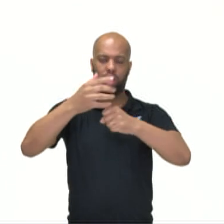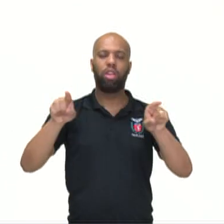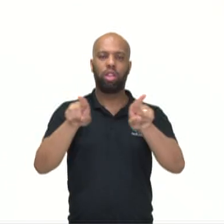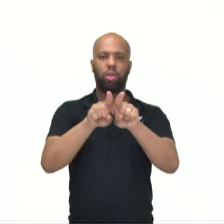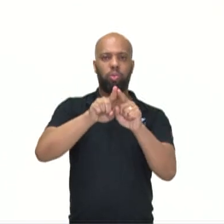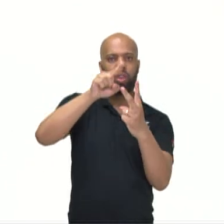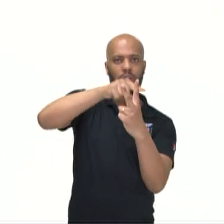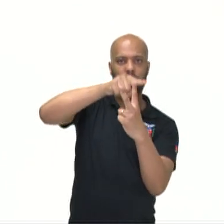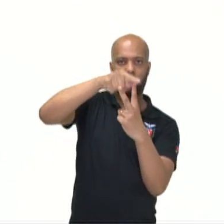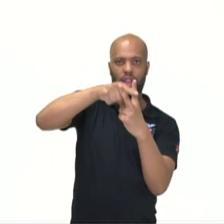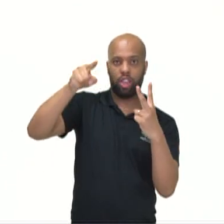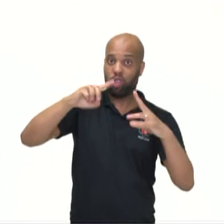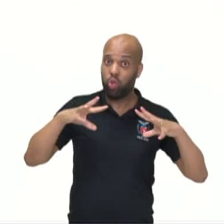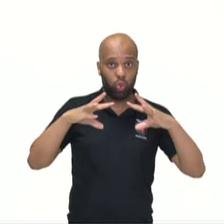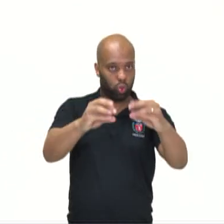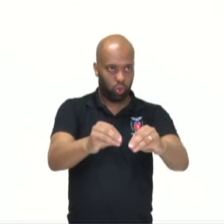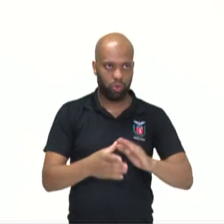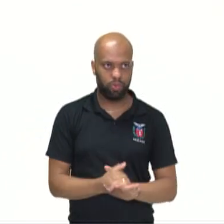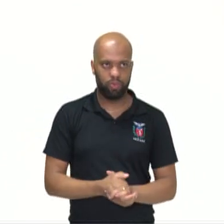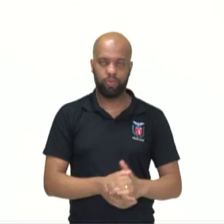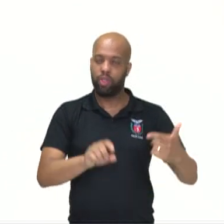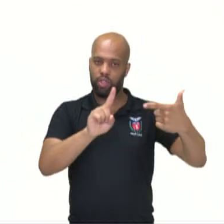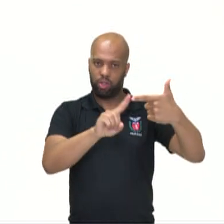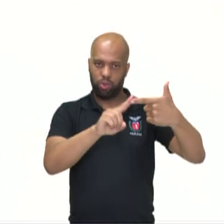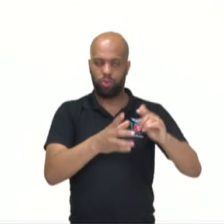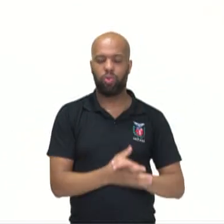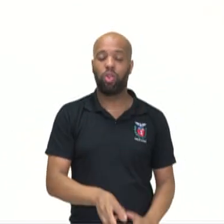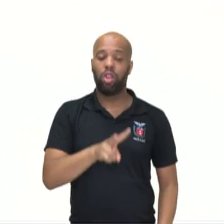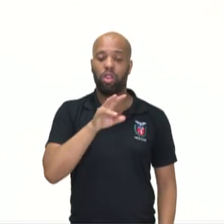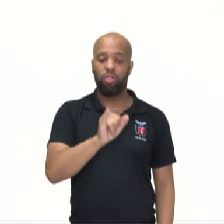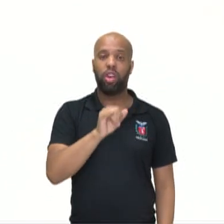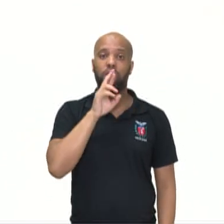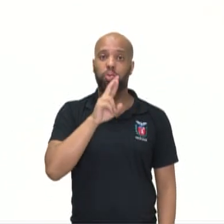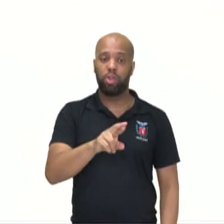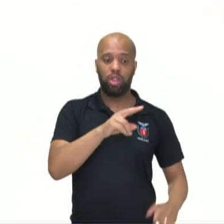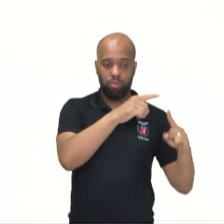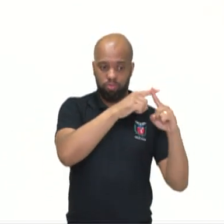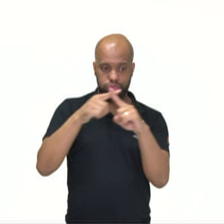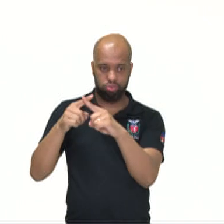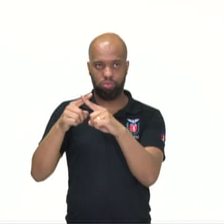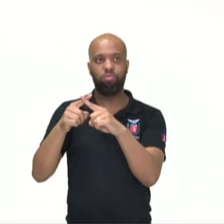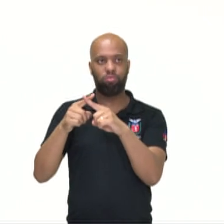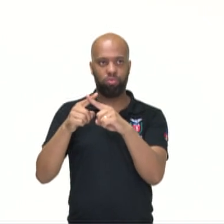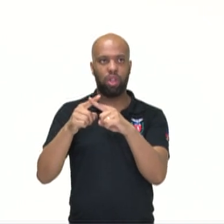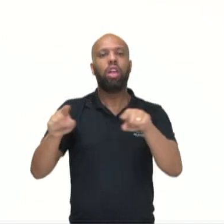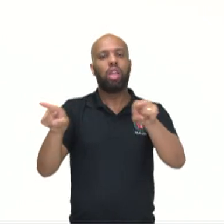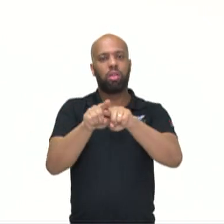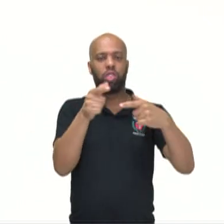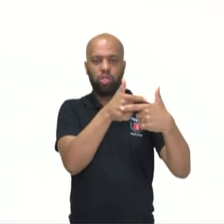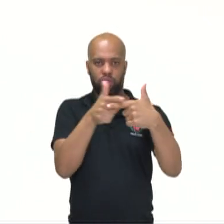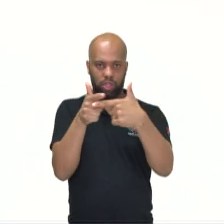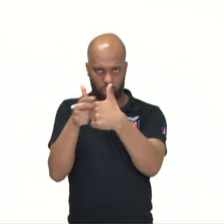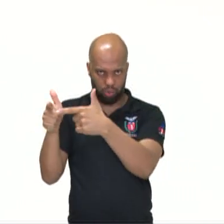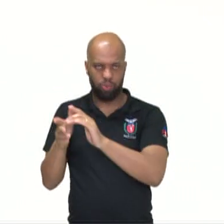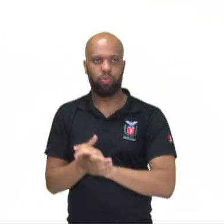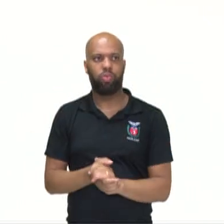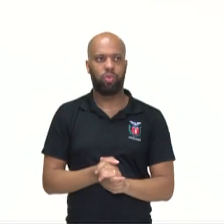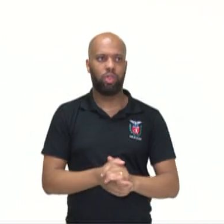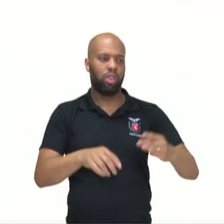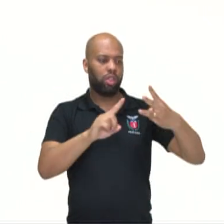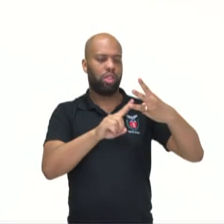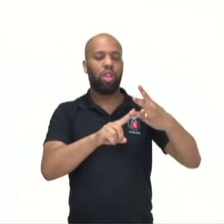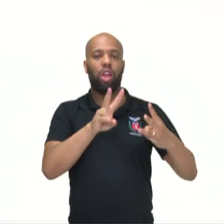raízes. Segundo passo, resolver as multiplicações e divisões na ordem que aparecem. E terceiro passo,